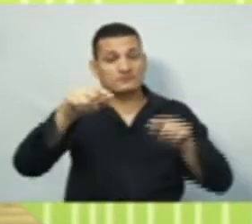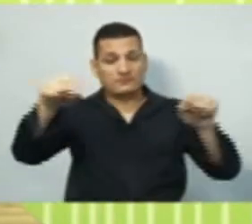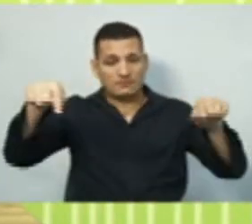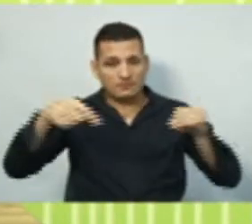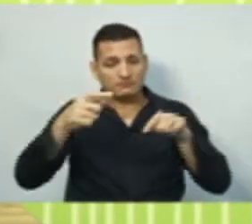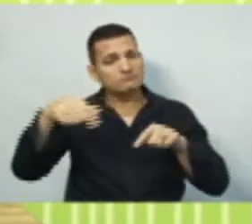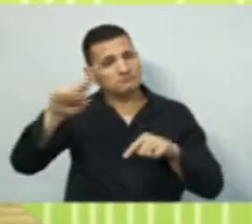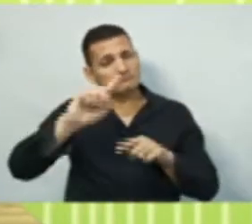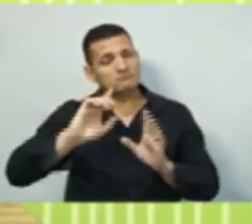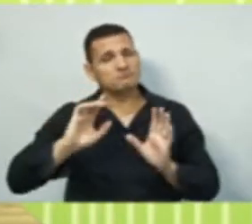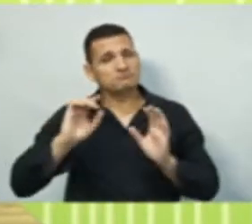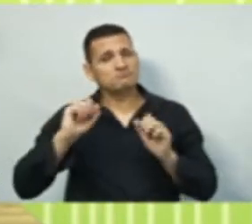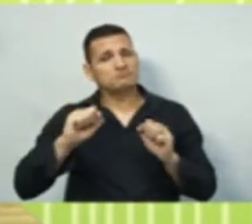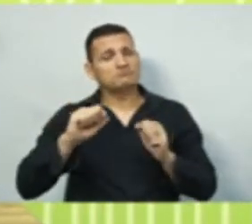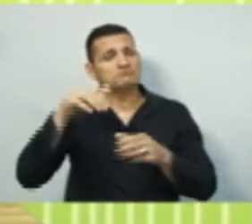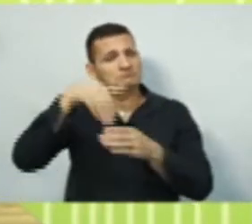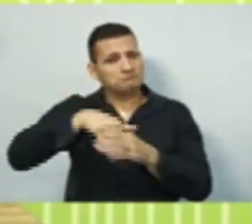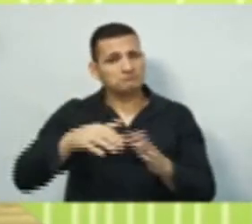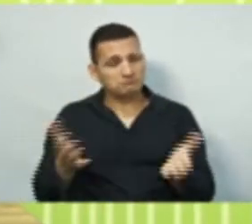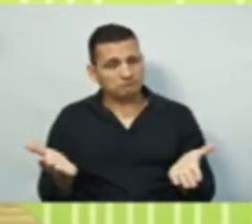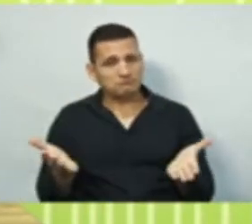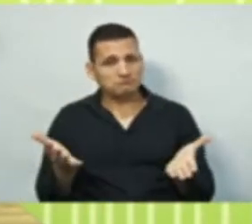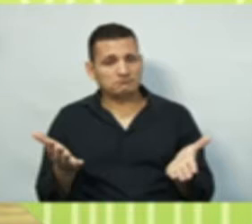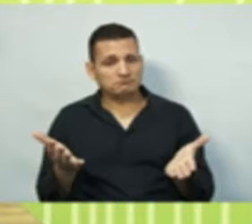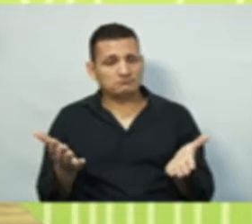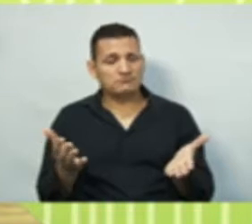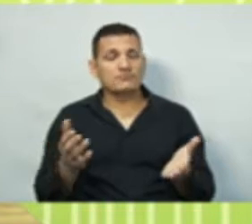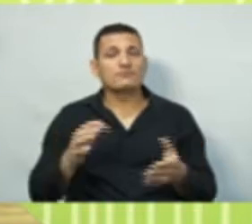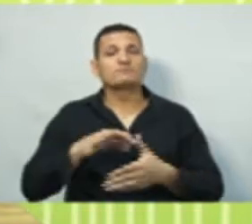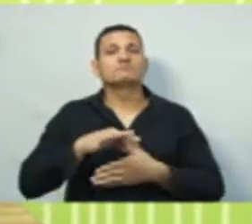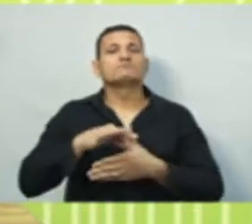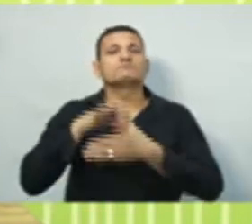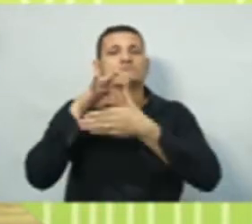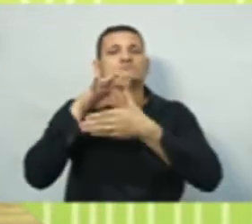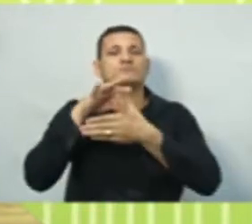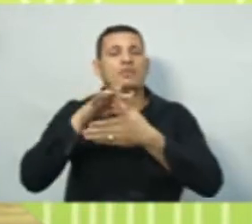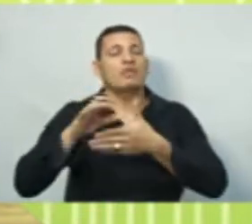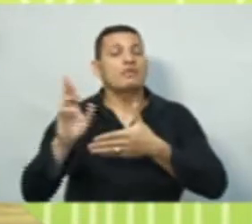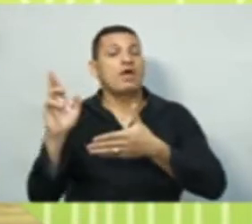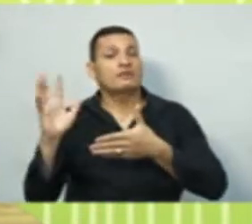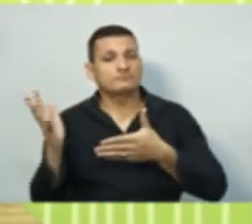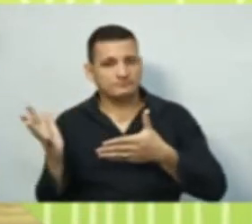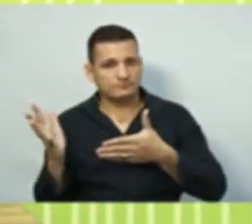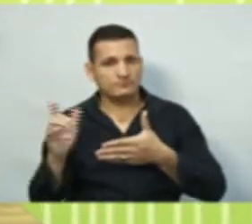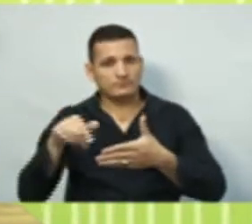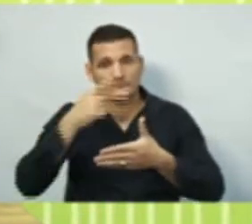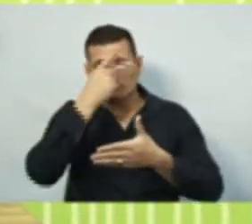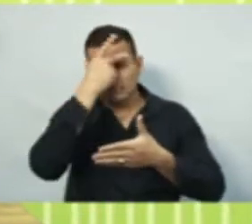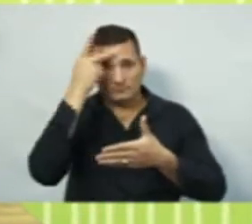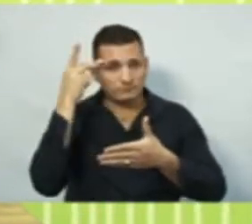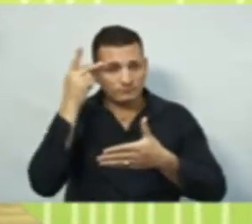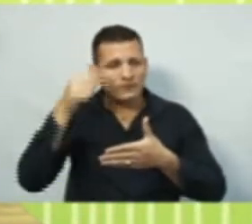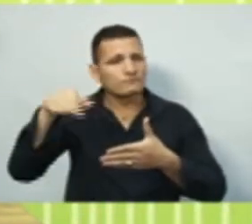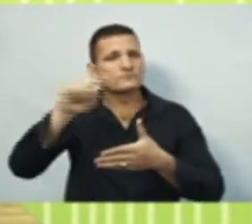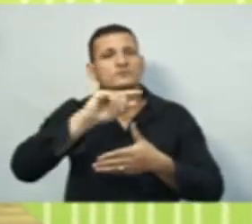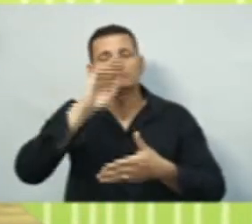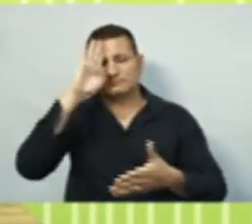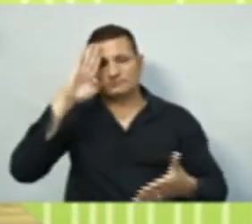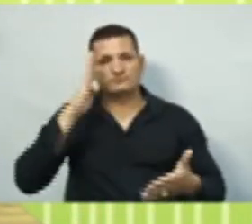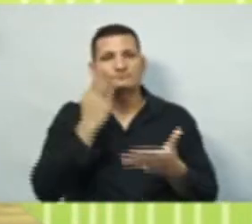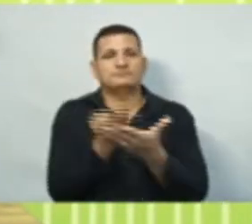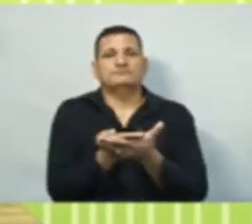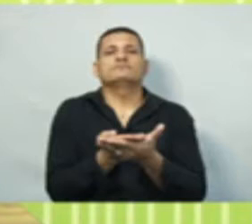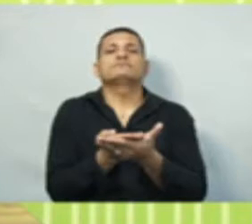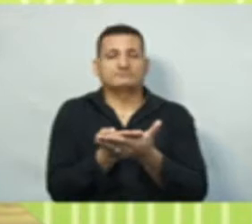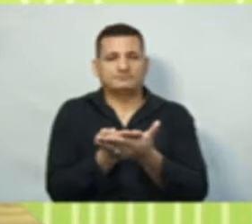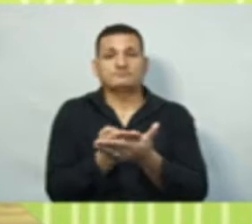votam. Votam? Quem é o líder da sala de vocês? É uma pessoa na qual vocês confiam e